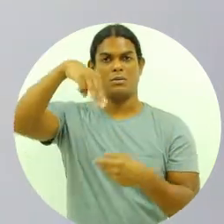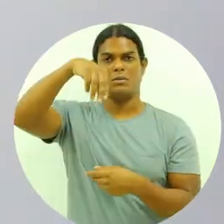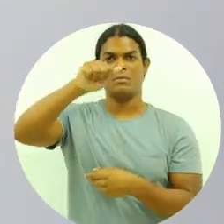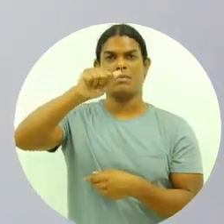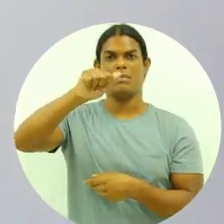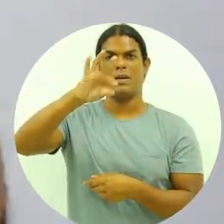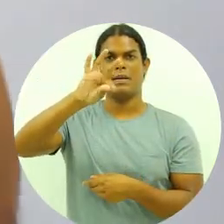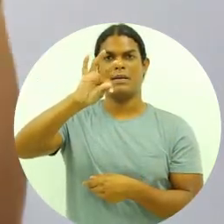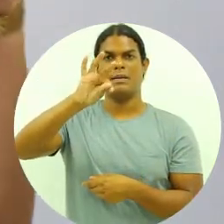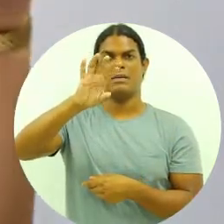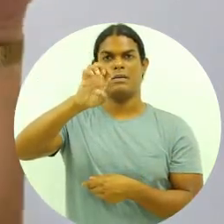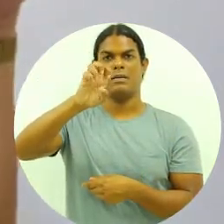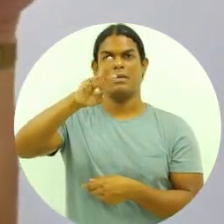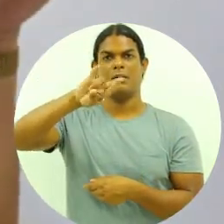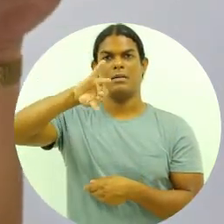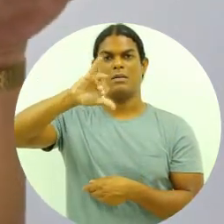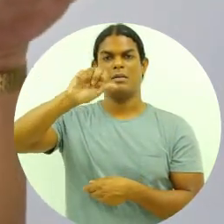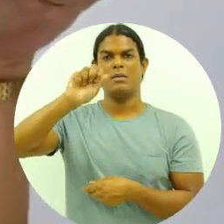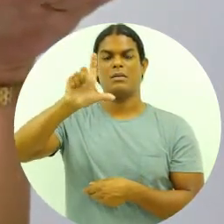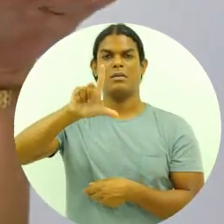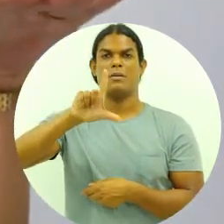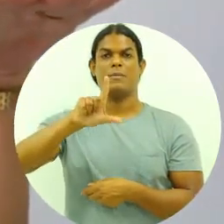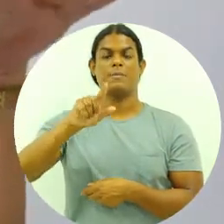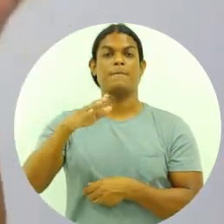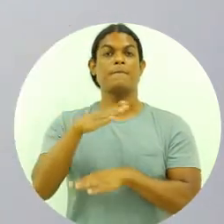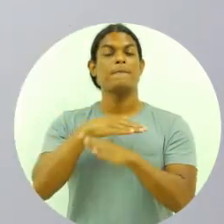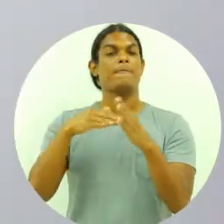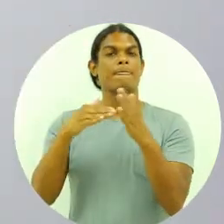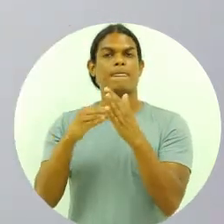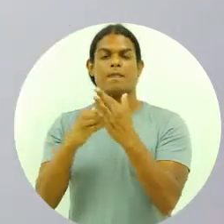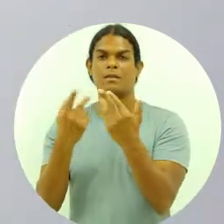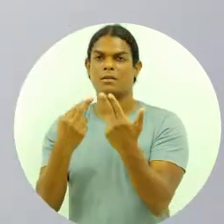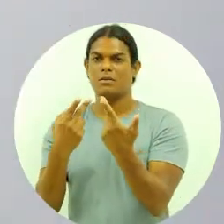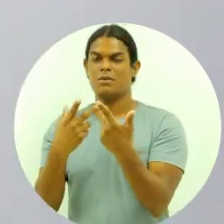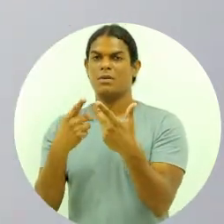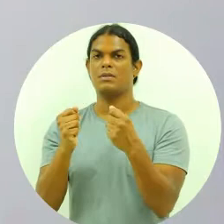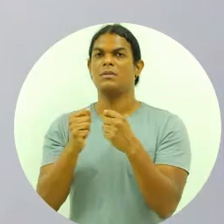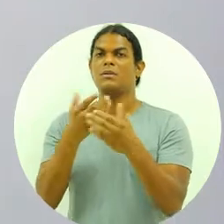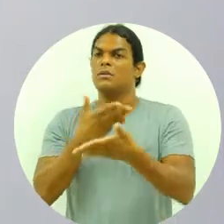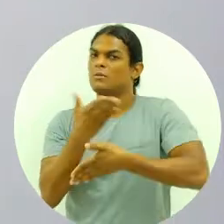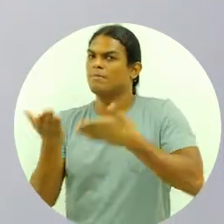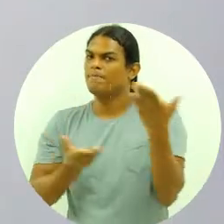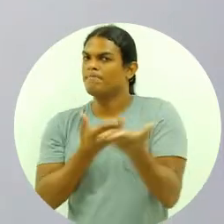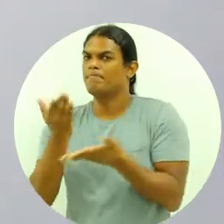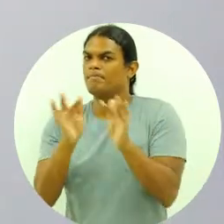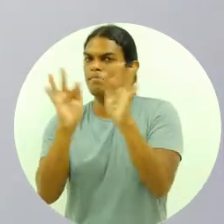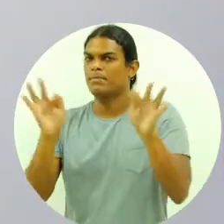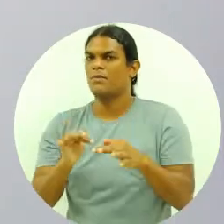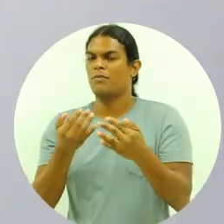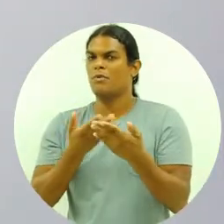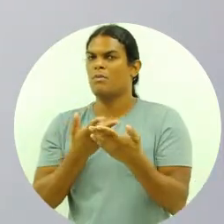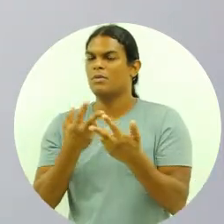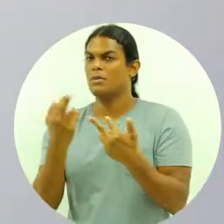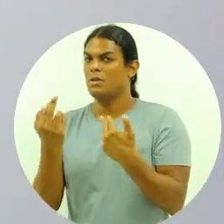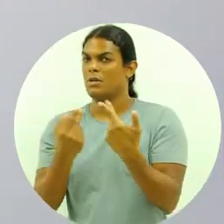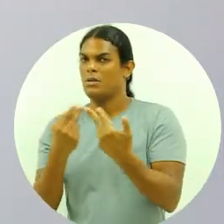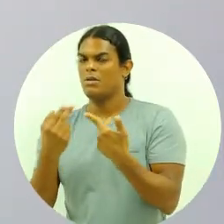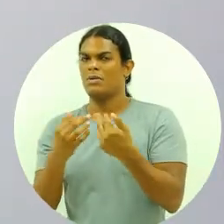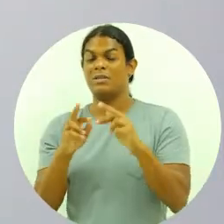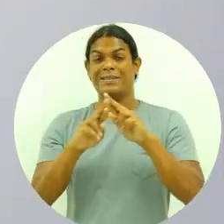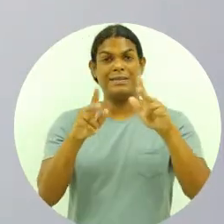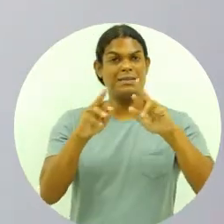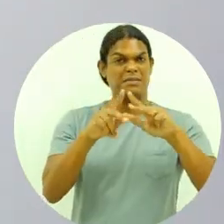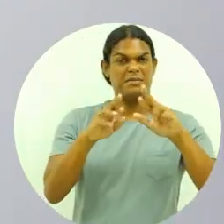onde os iguais são tratados de maneira igual. E as diferenças entre essas pessoas não são levadas em consideração.